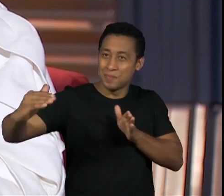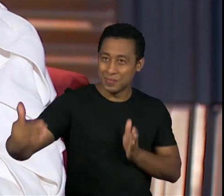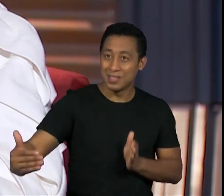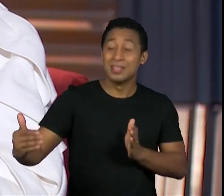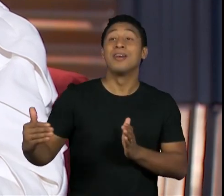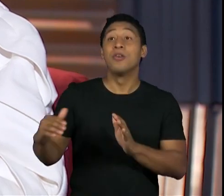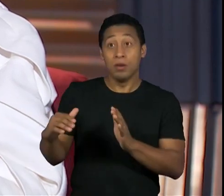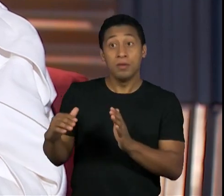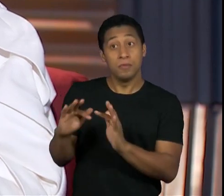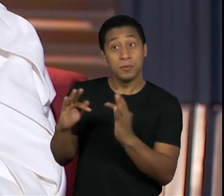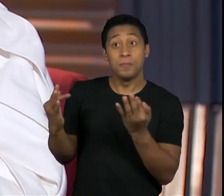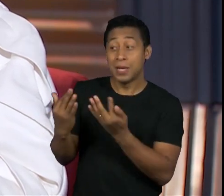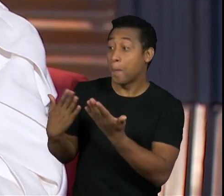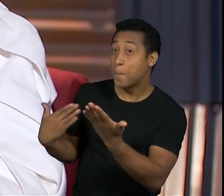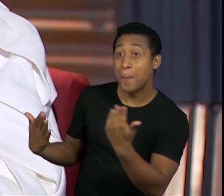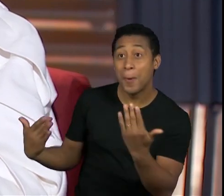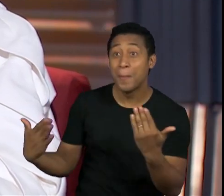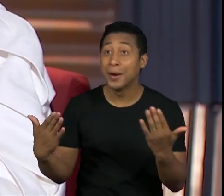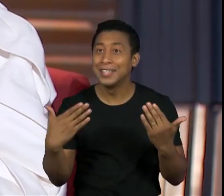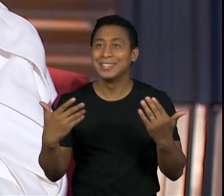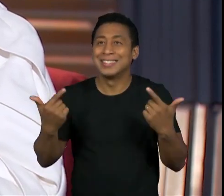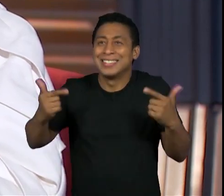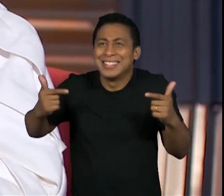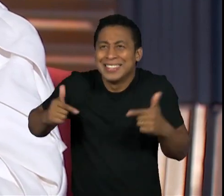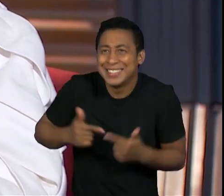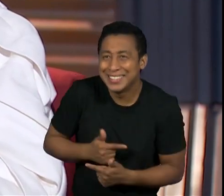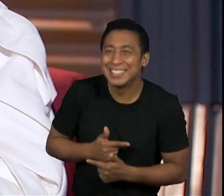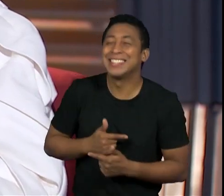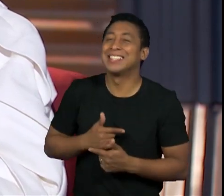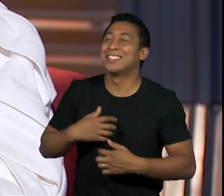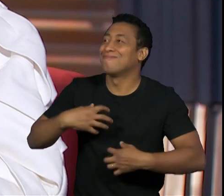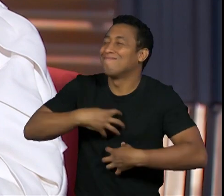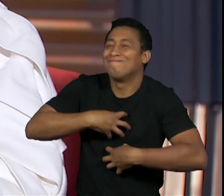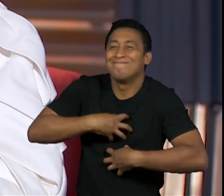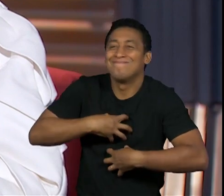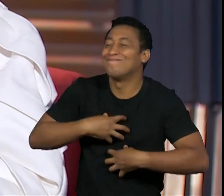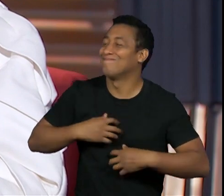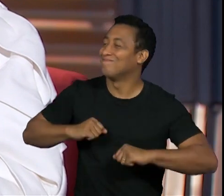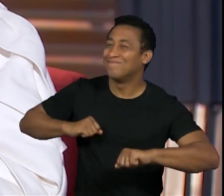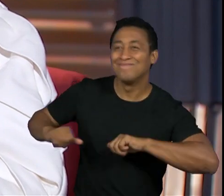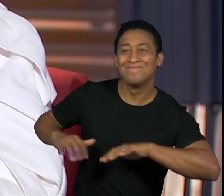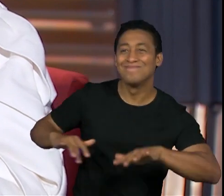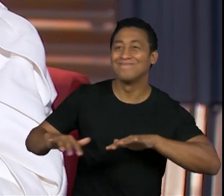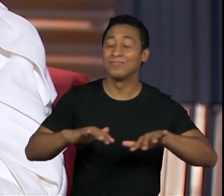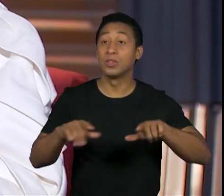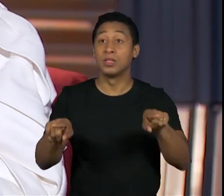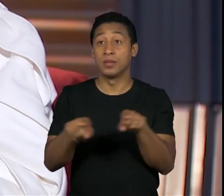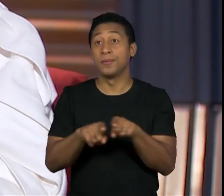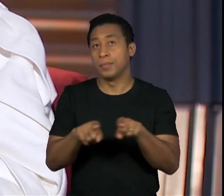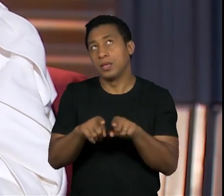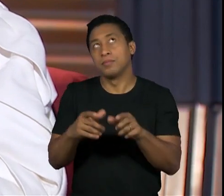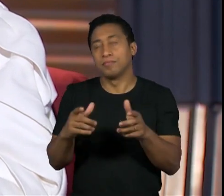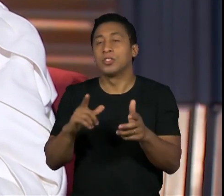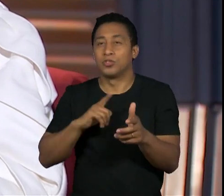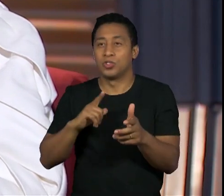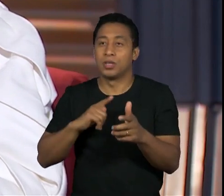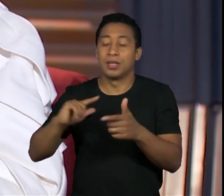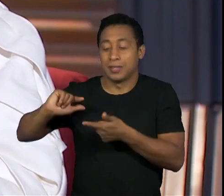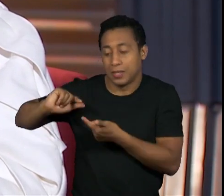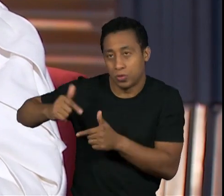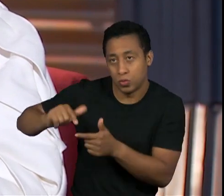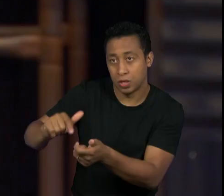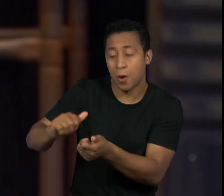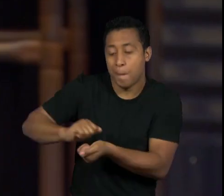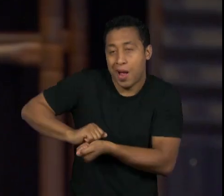diversos sabores, as gargalhadas, as sonoridades. A lavagem da purificação, né, é um marco muito